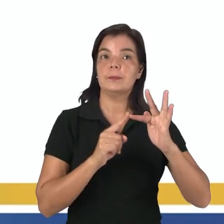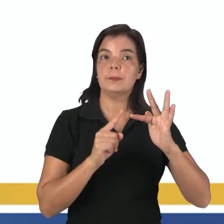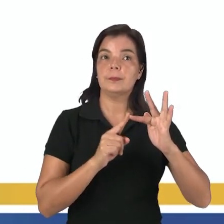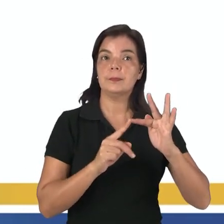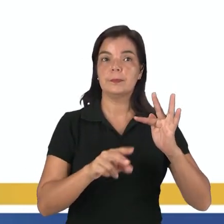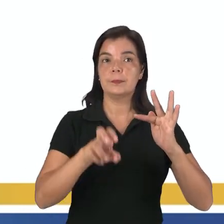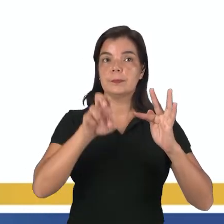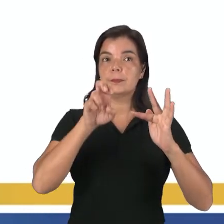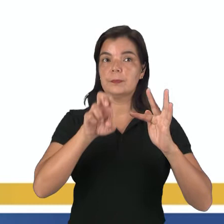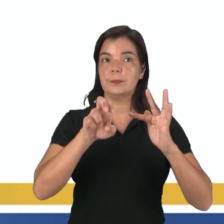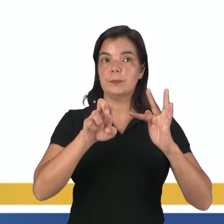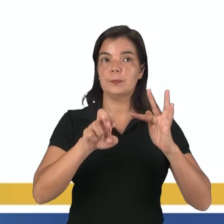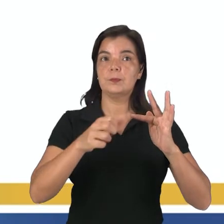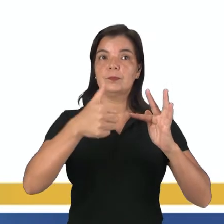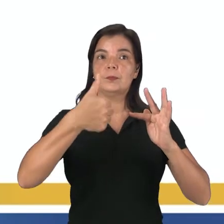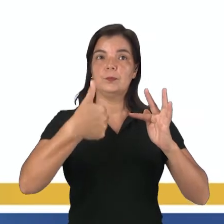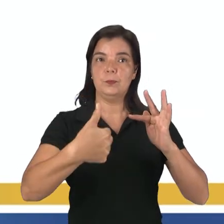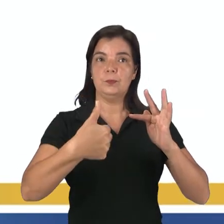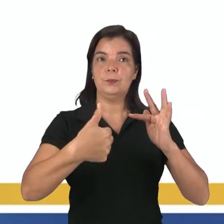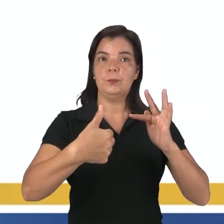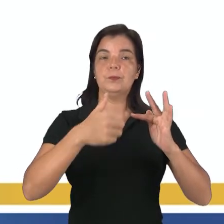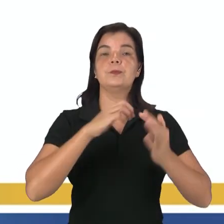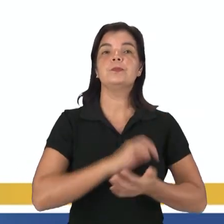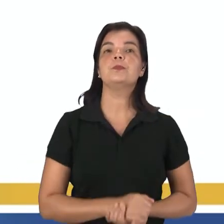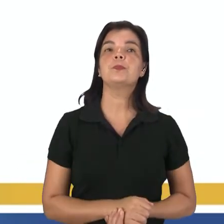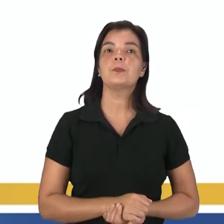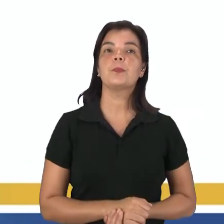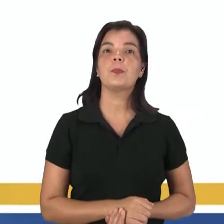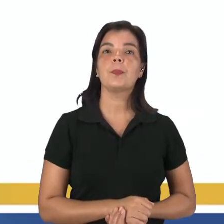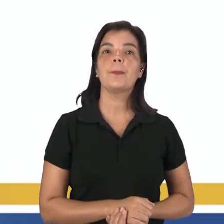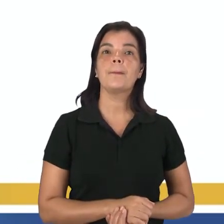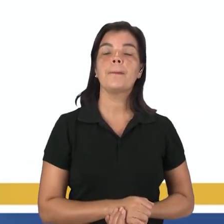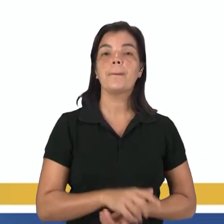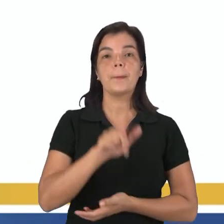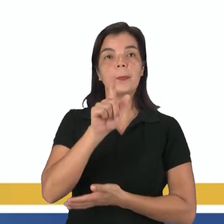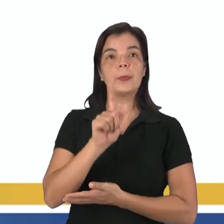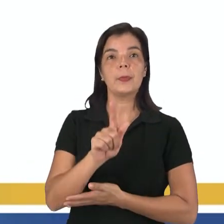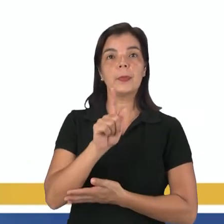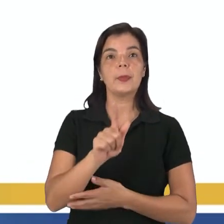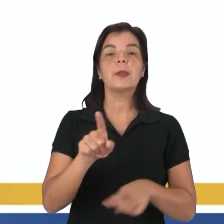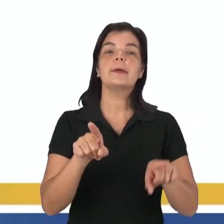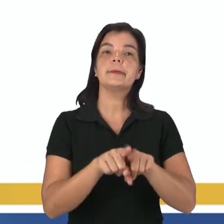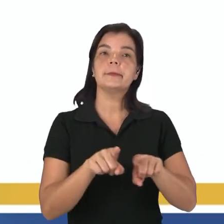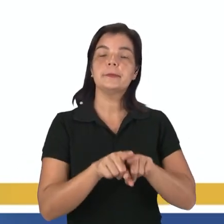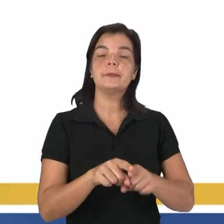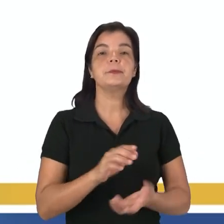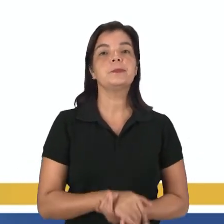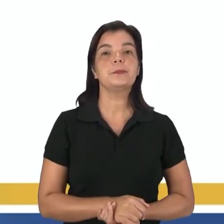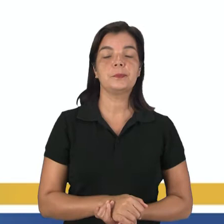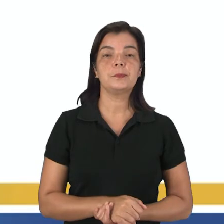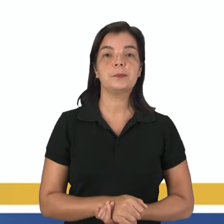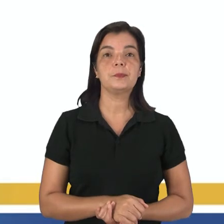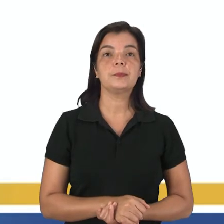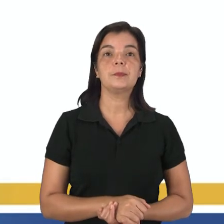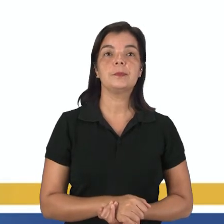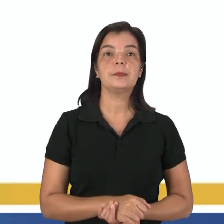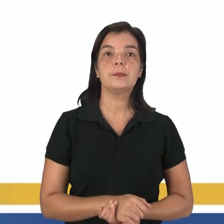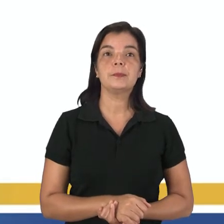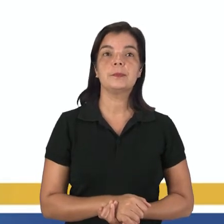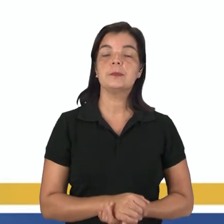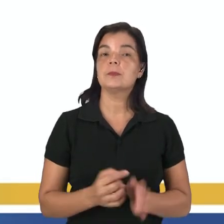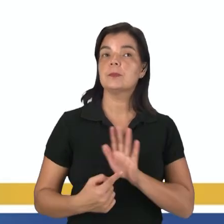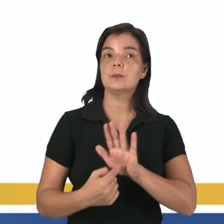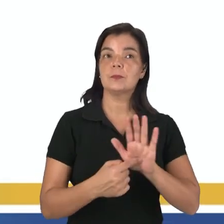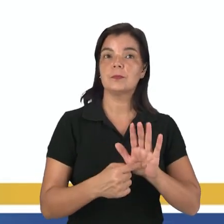desse quadrado tem coordenadas 51 Oi e o ponto G que seria o vértice genes